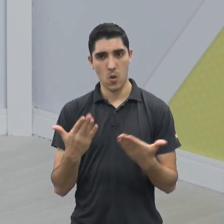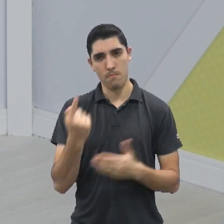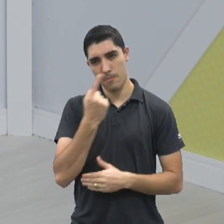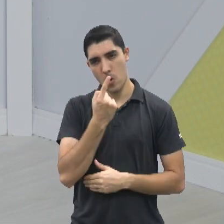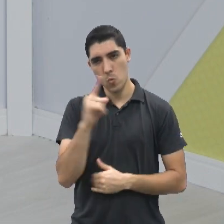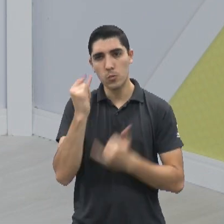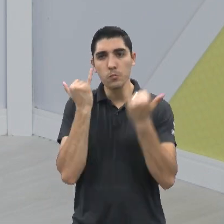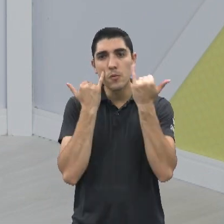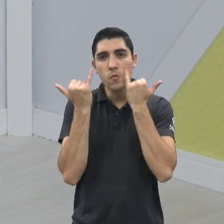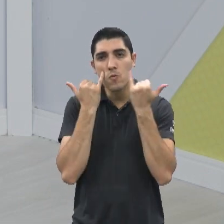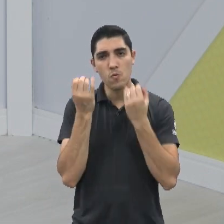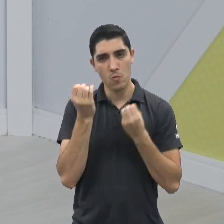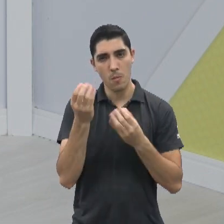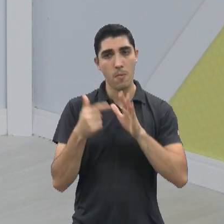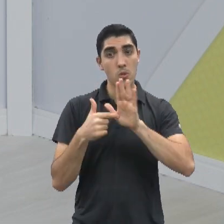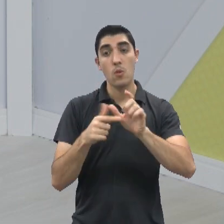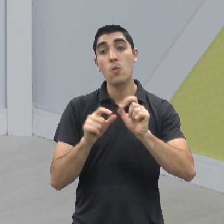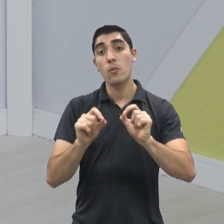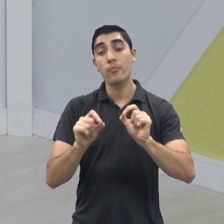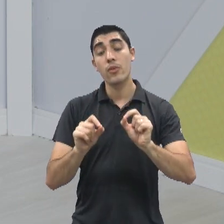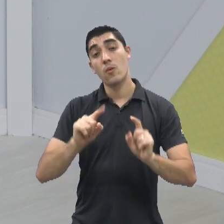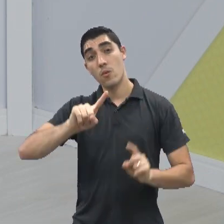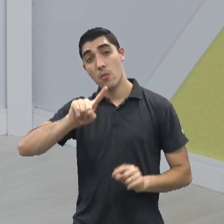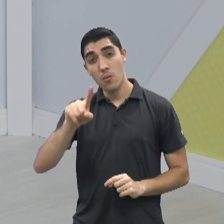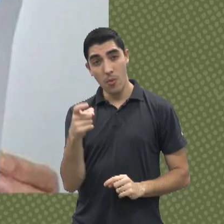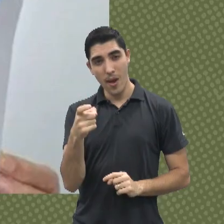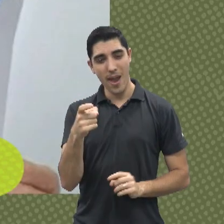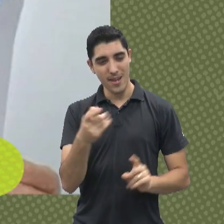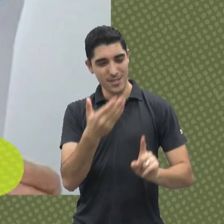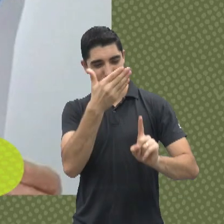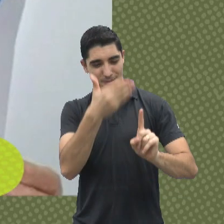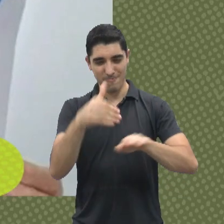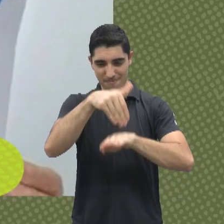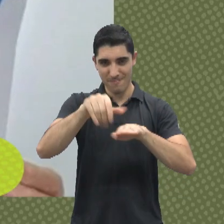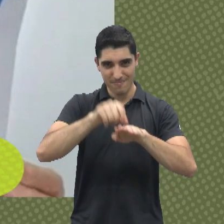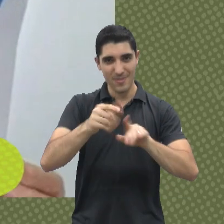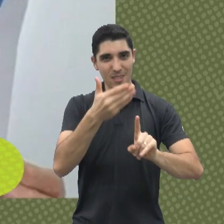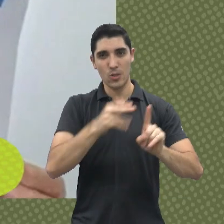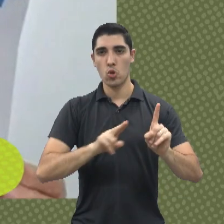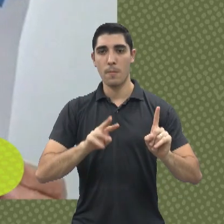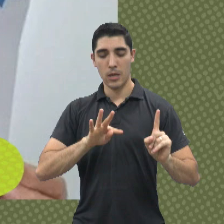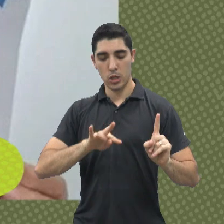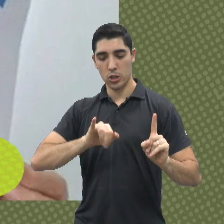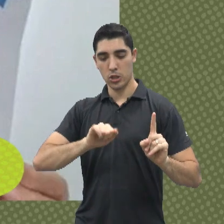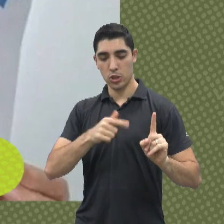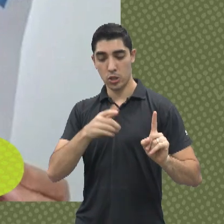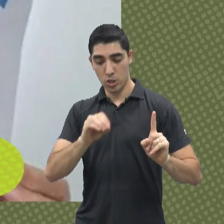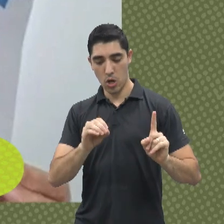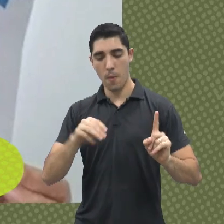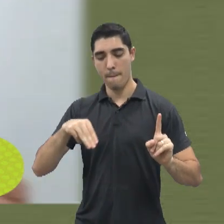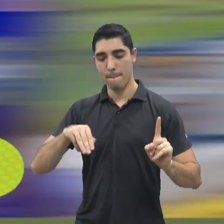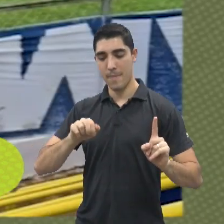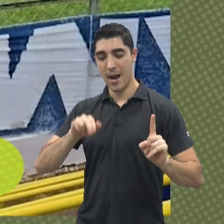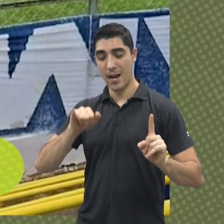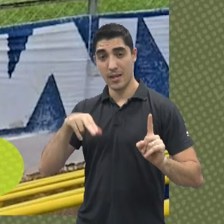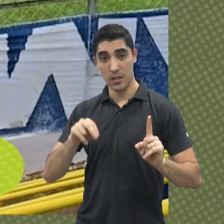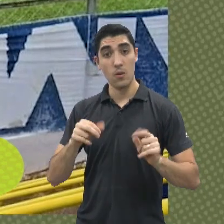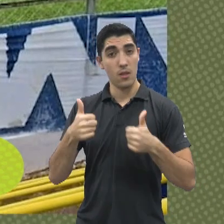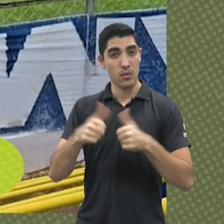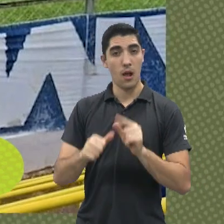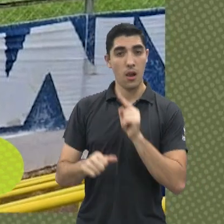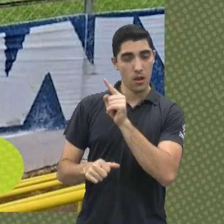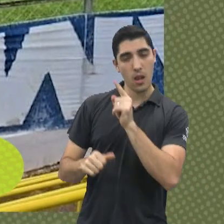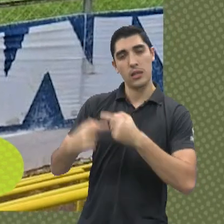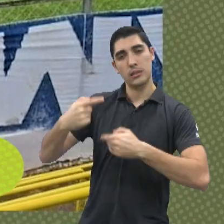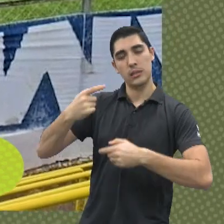gente vai falar do ex-atacante da Águia do Vale, o Tião Marino, ídolo da Águia do Vale. Ele que está internado aí no hospital de Ribeirão Preto, onde